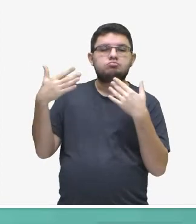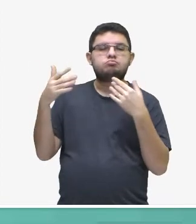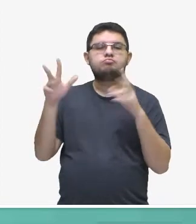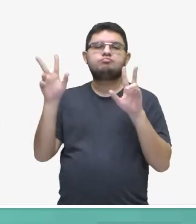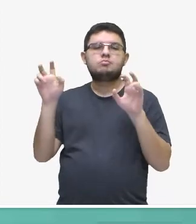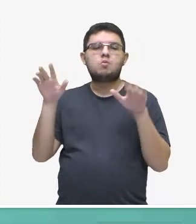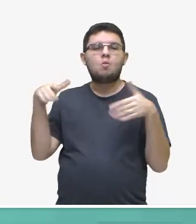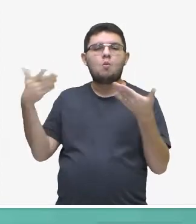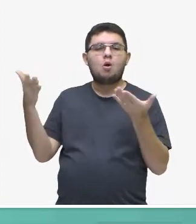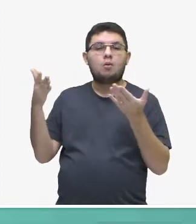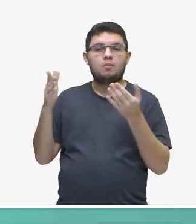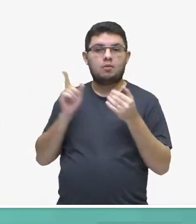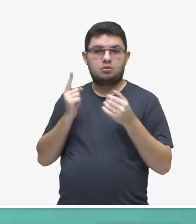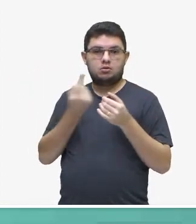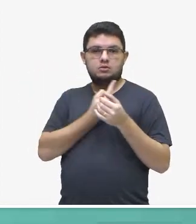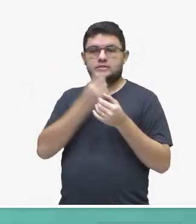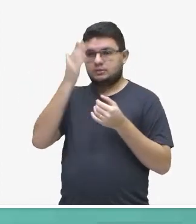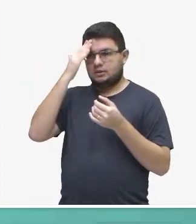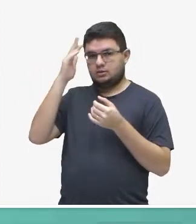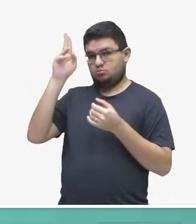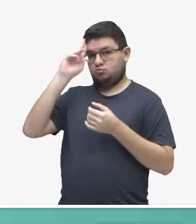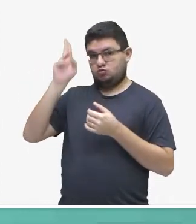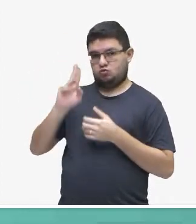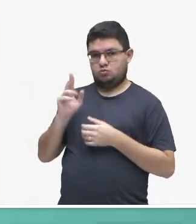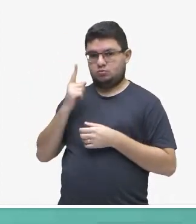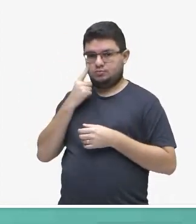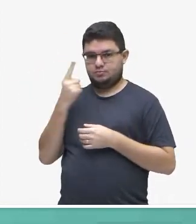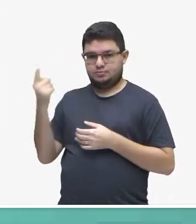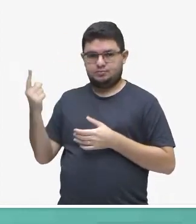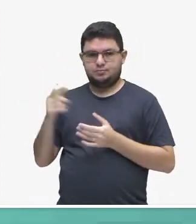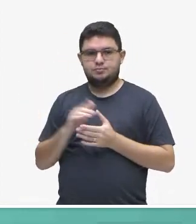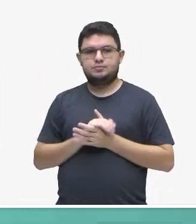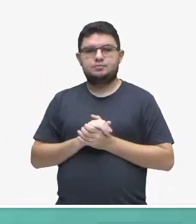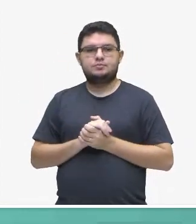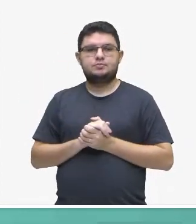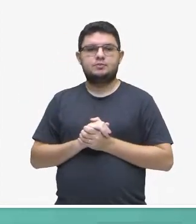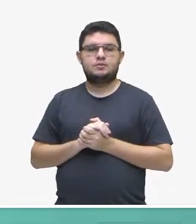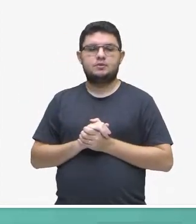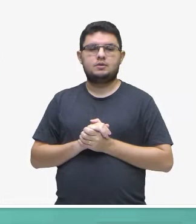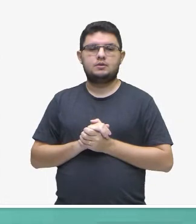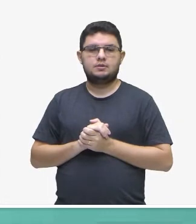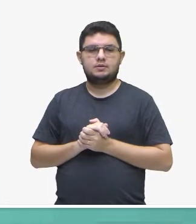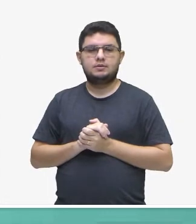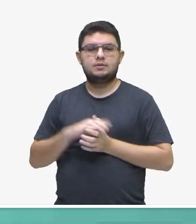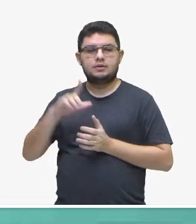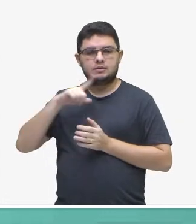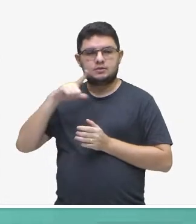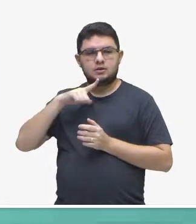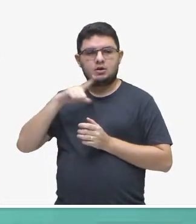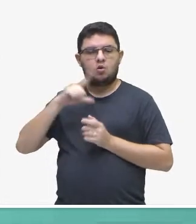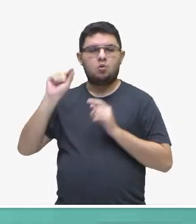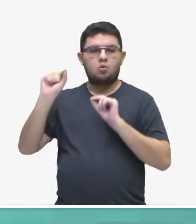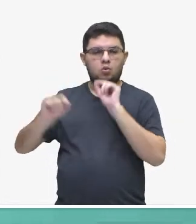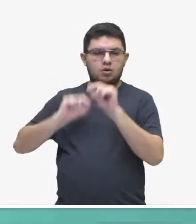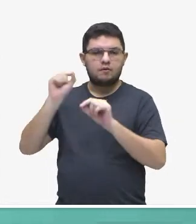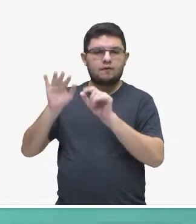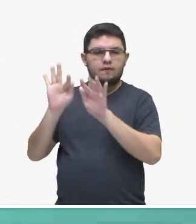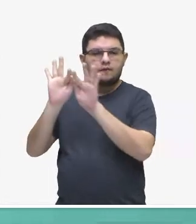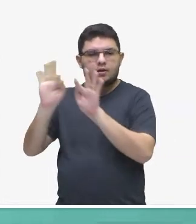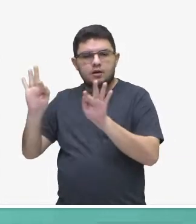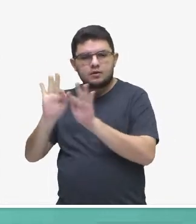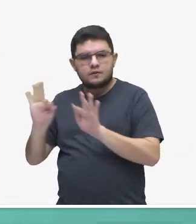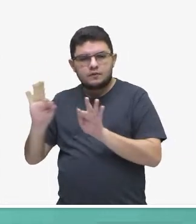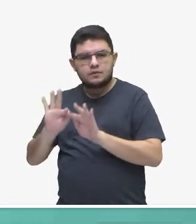agora no Understanding the Story. Vamos lá. Bom, eu tenho várias expressões aí que foram tiradas do nosso momento